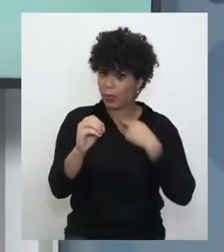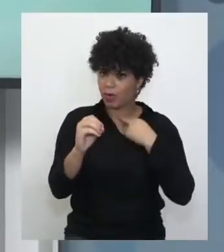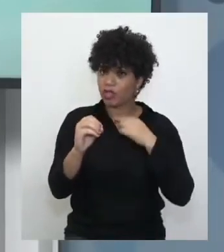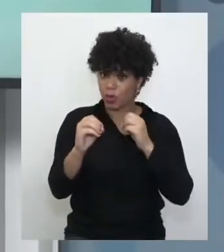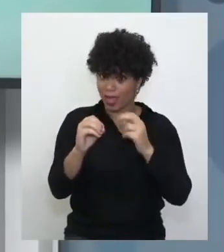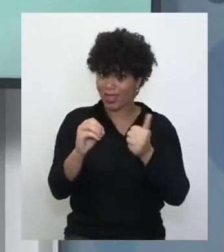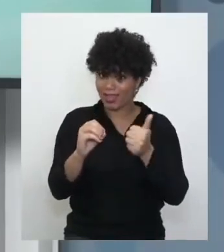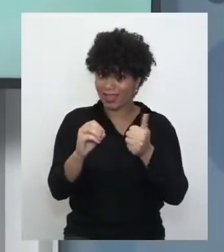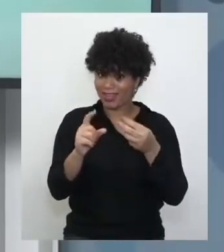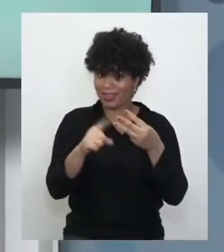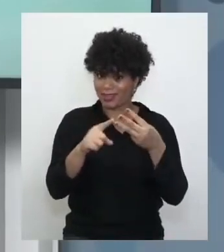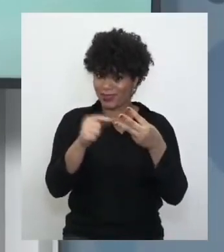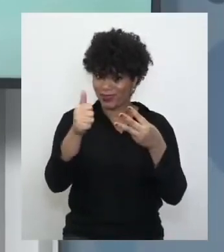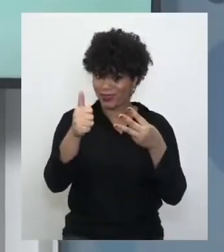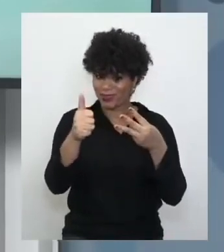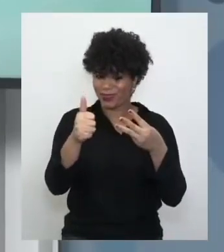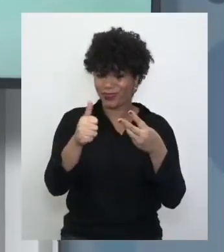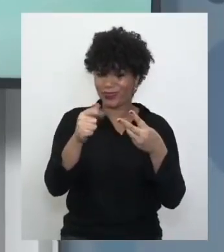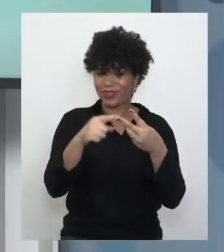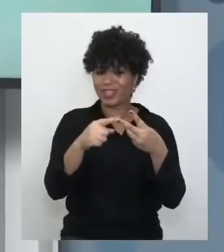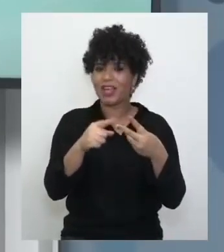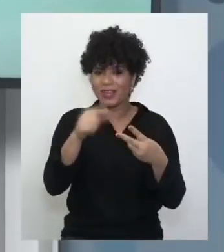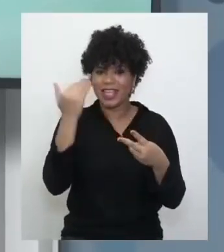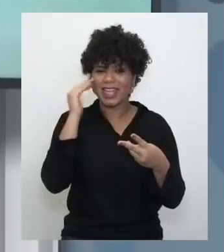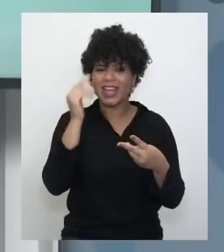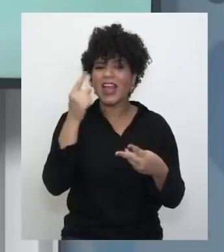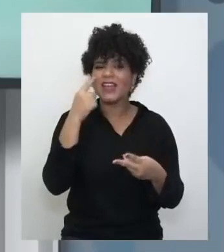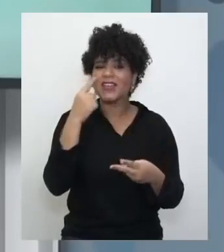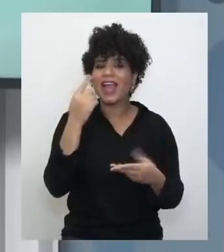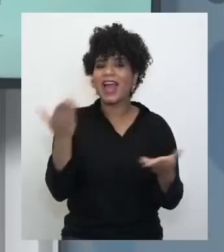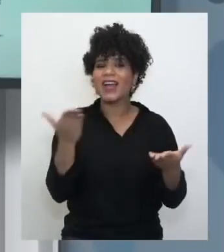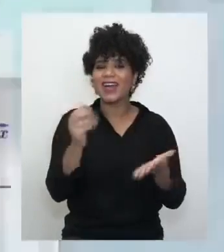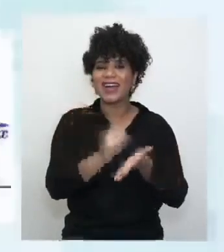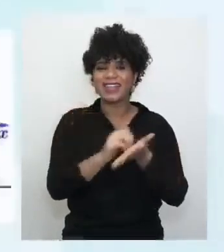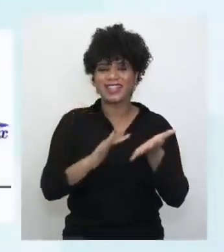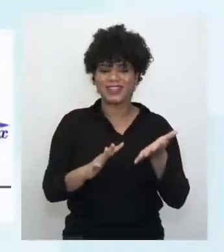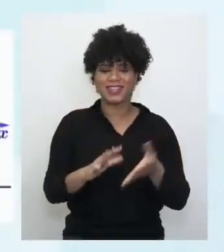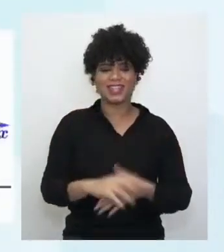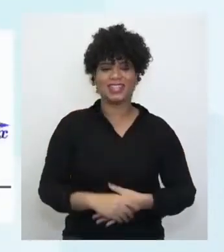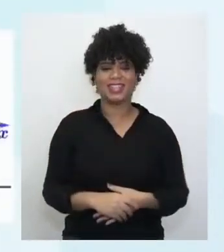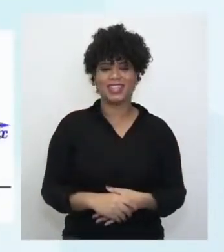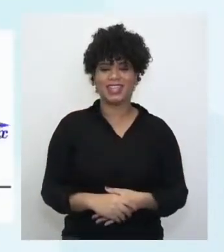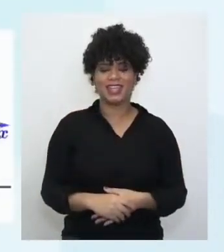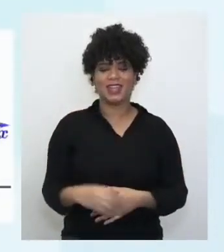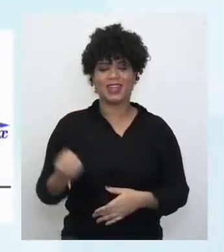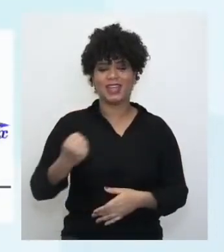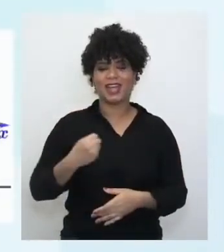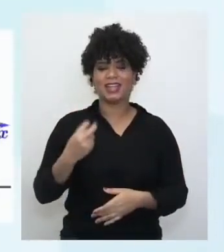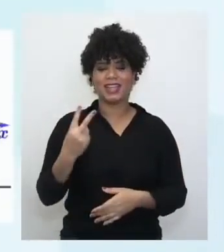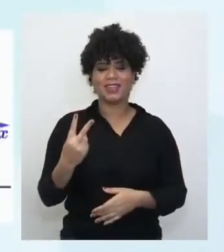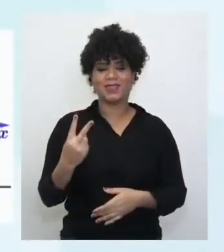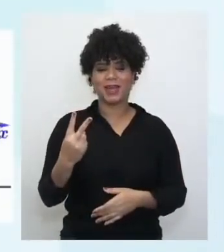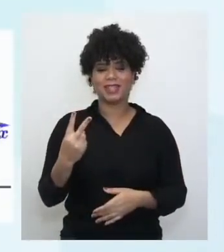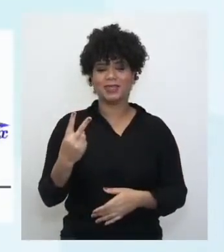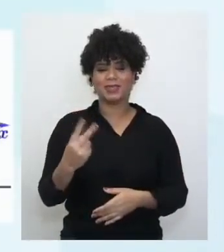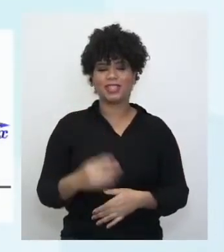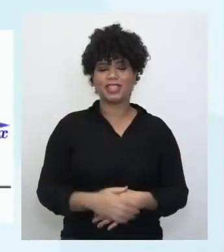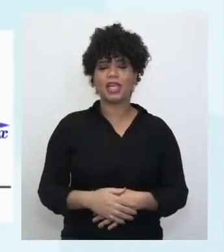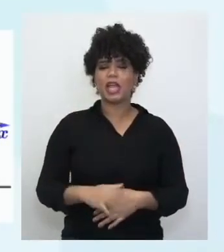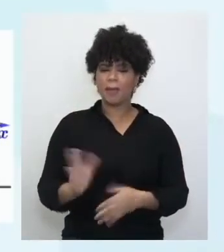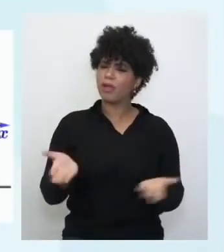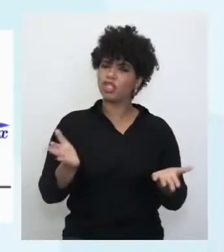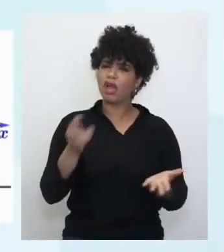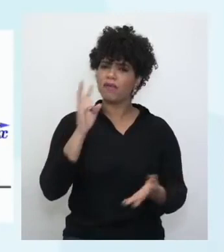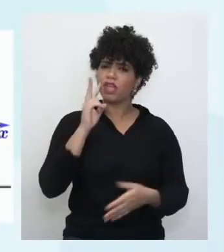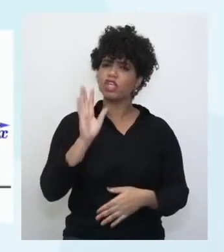função linear? Mesmo. Vamos ver se vocês entenderam mesmo? Vamos então para a atividade, ó. Atividade 2. Aí você fala, professora, eu já vi essa atividade